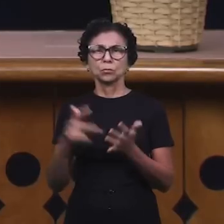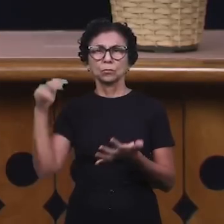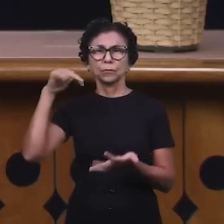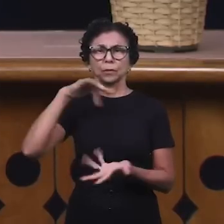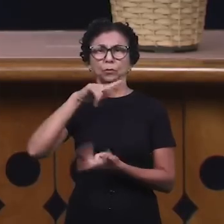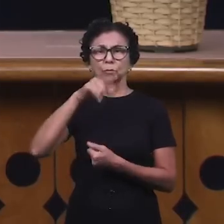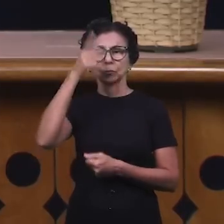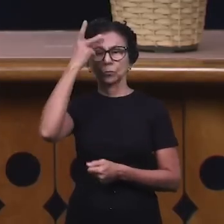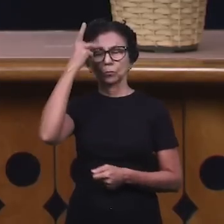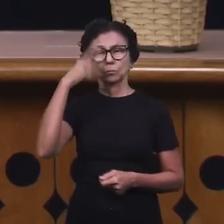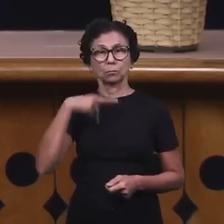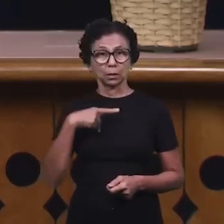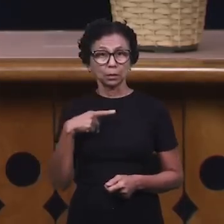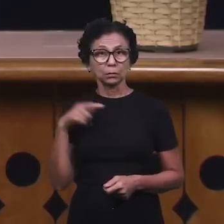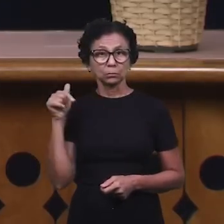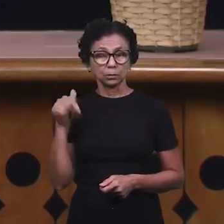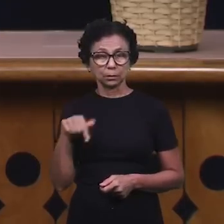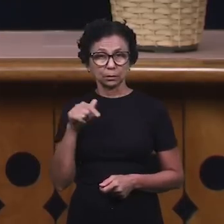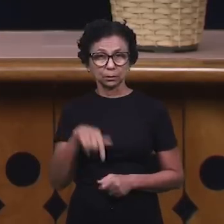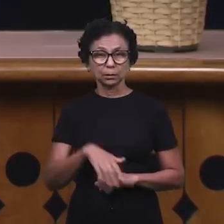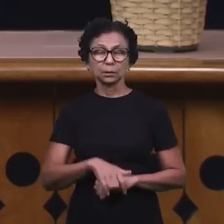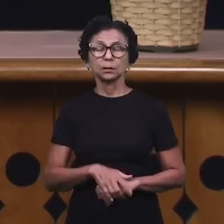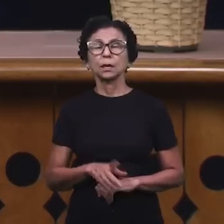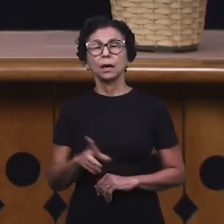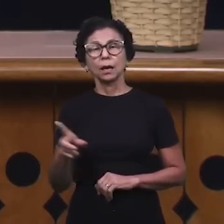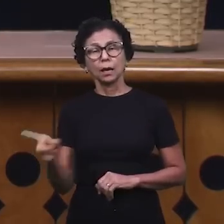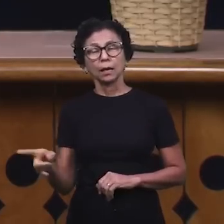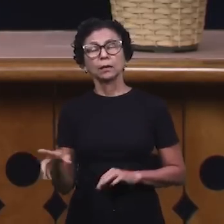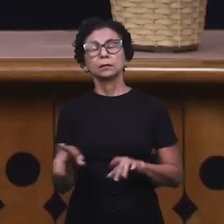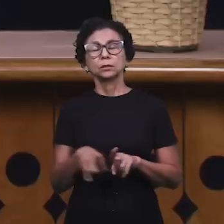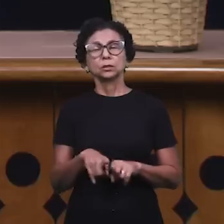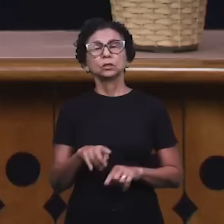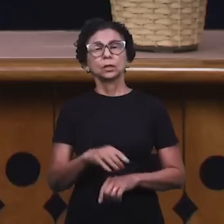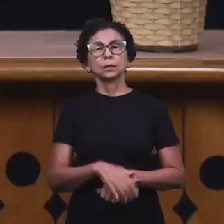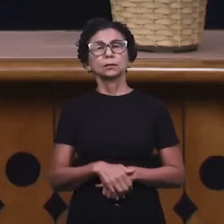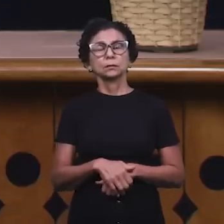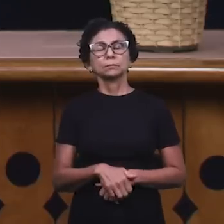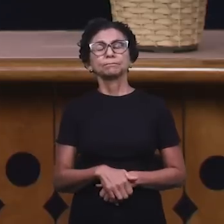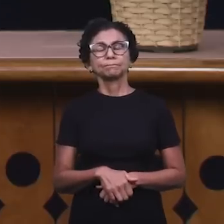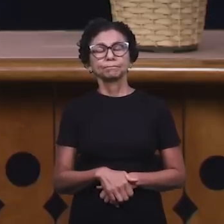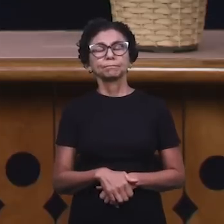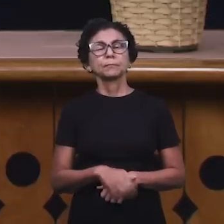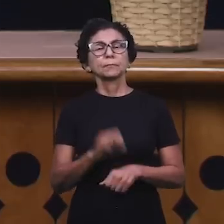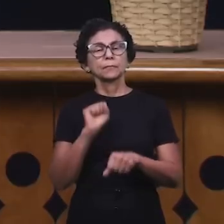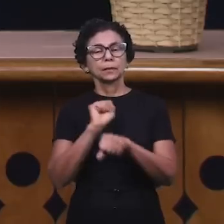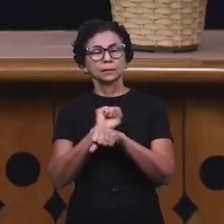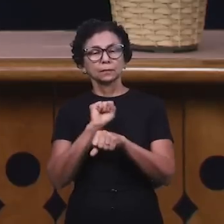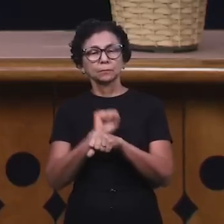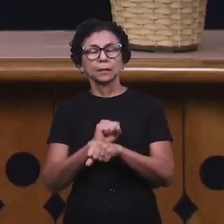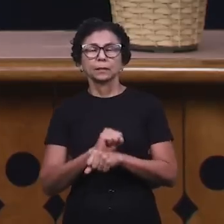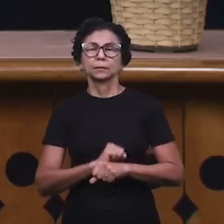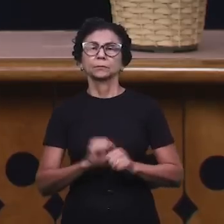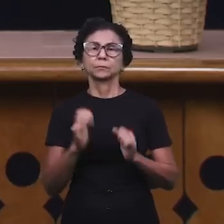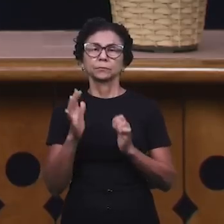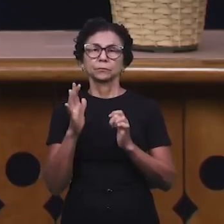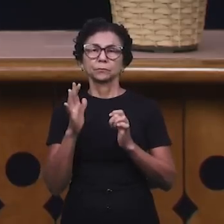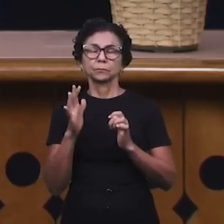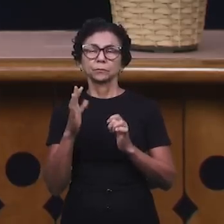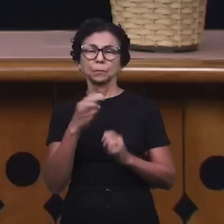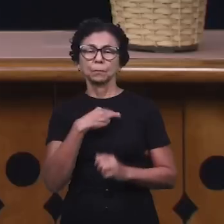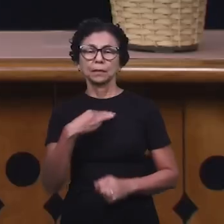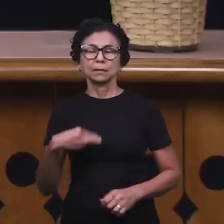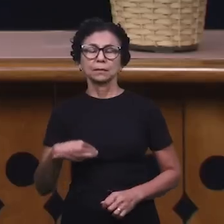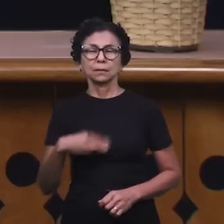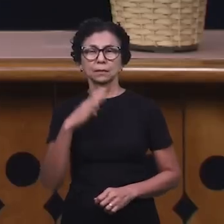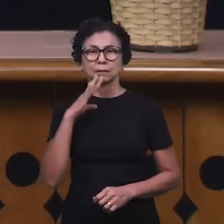Jesus homem veio, eles tinham exatamente essa visão que permanece até hoje. Eles esperam o Messias Salvador. Mas a palavra